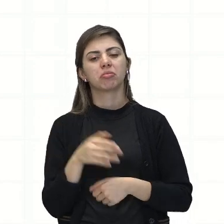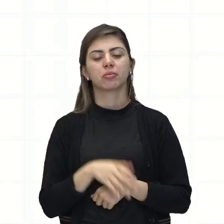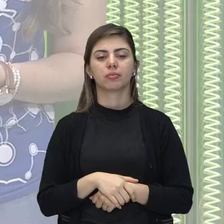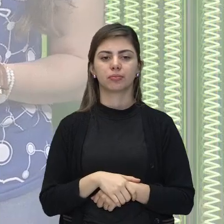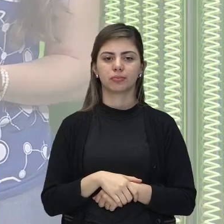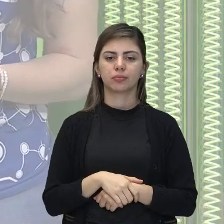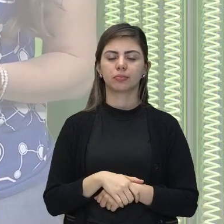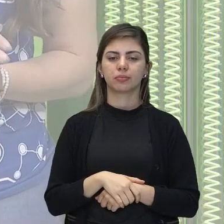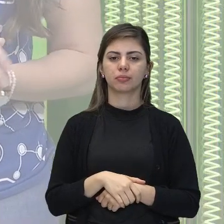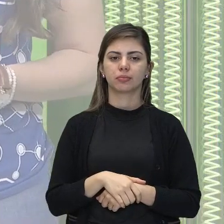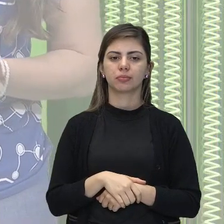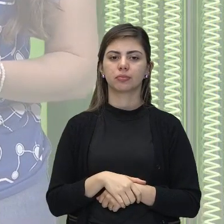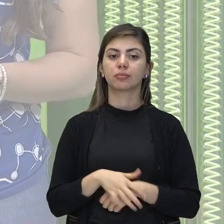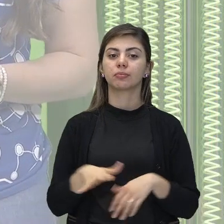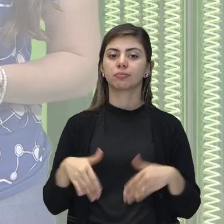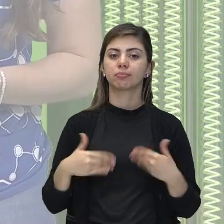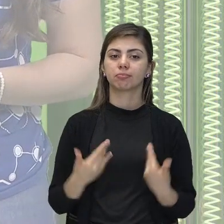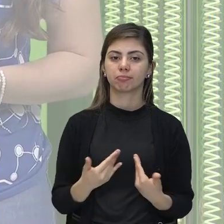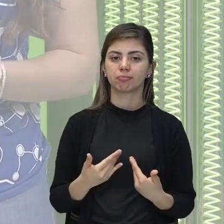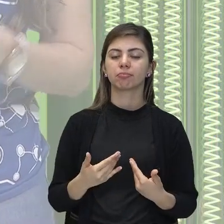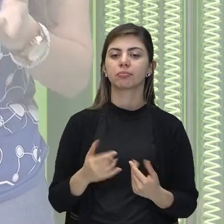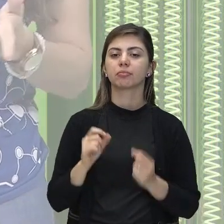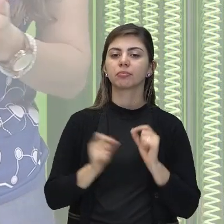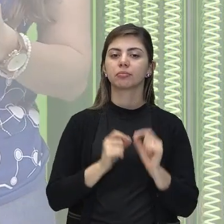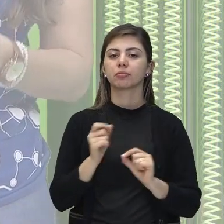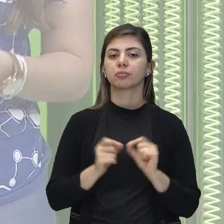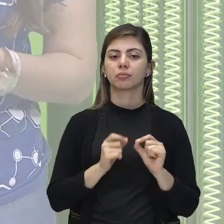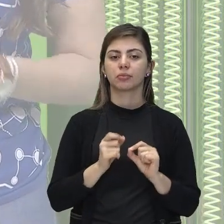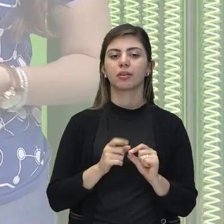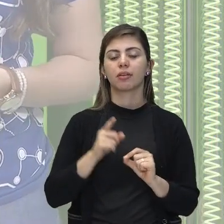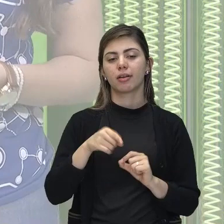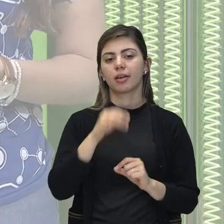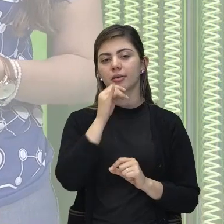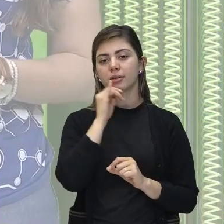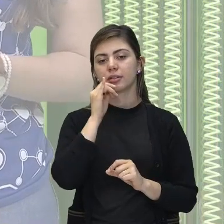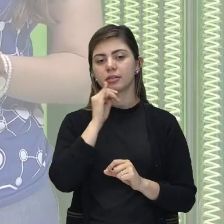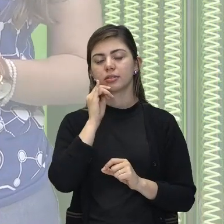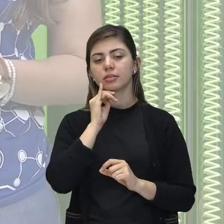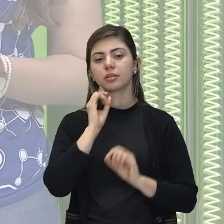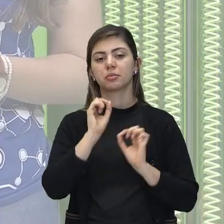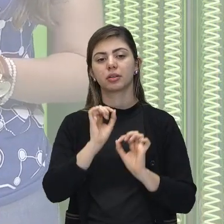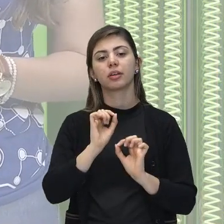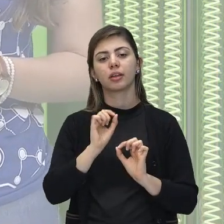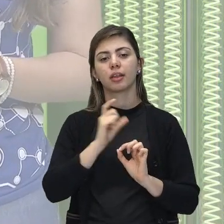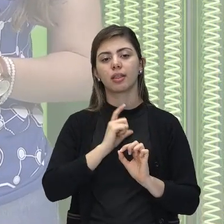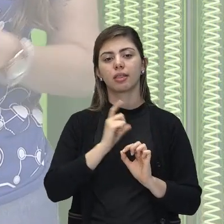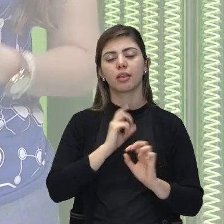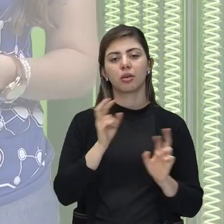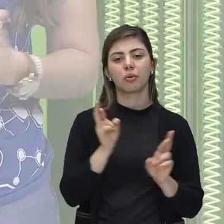né? Líquens, gente, são um exemplo, né, de relação